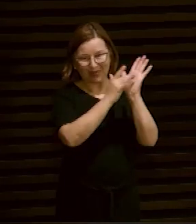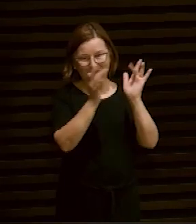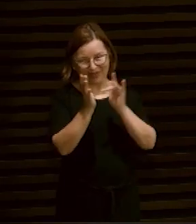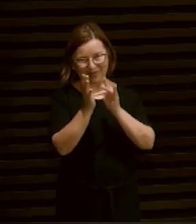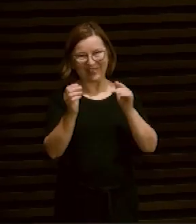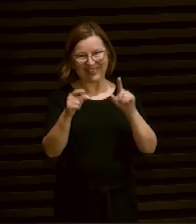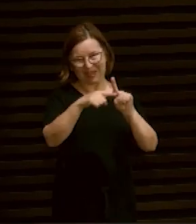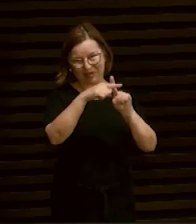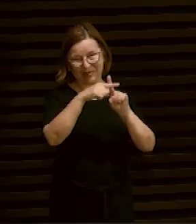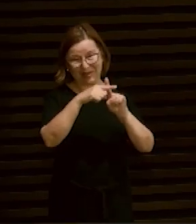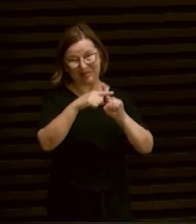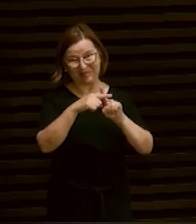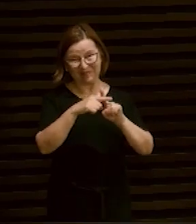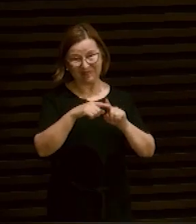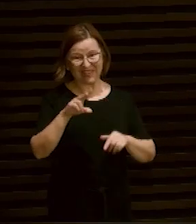decepcionar e me faz